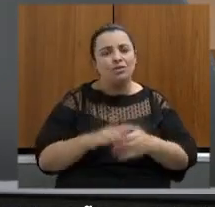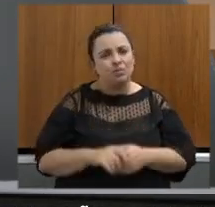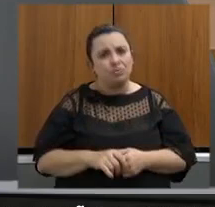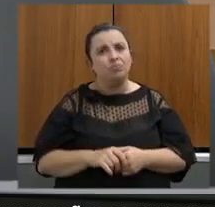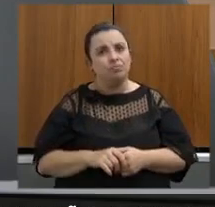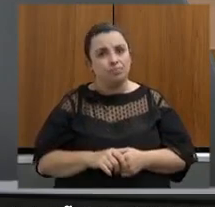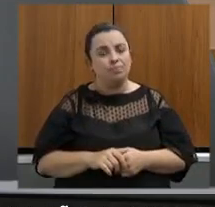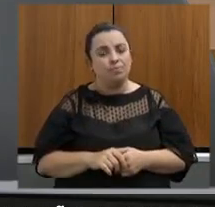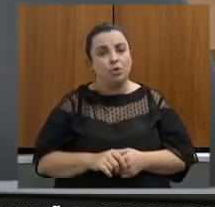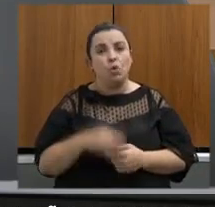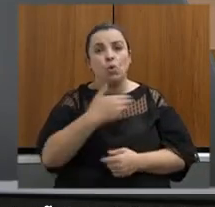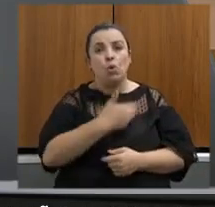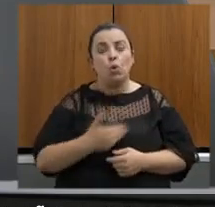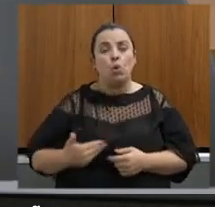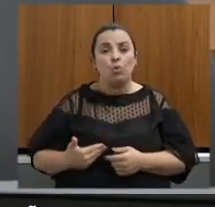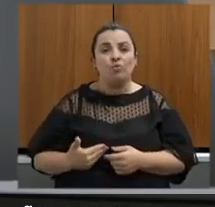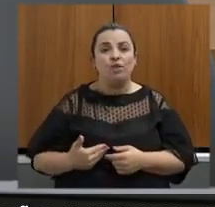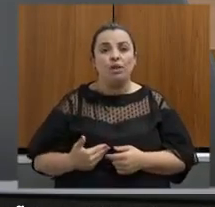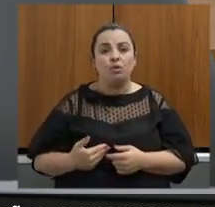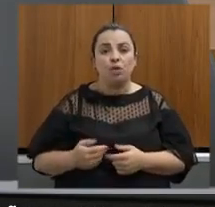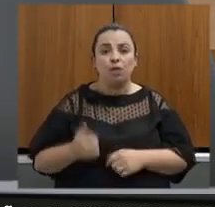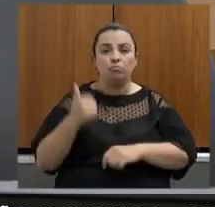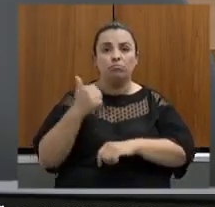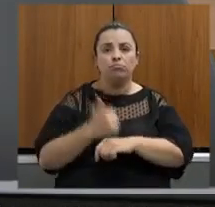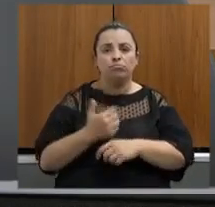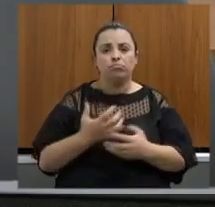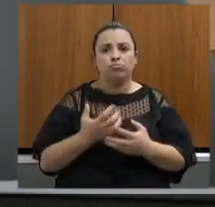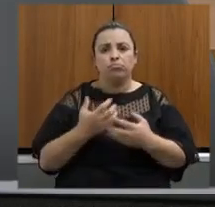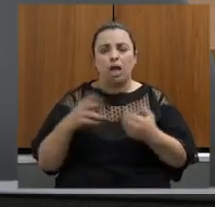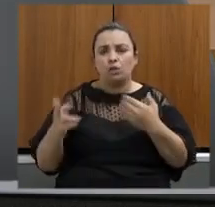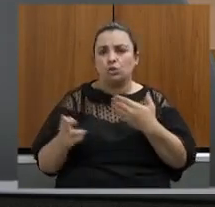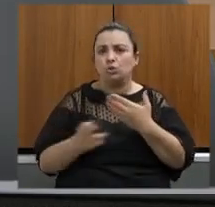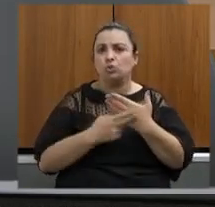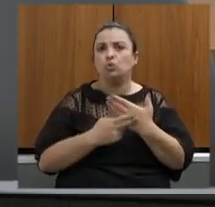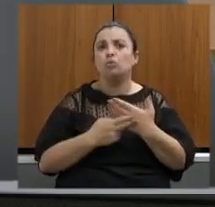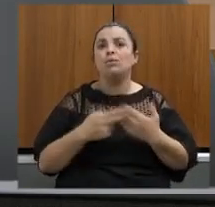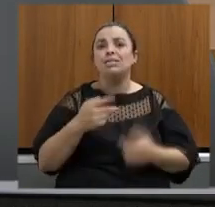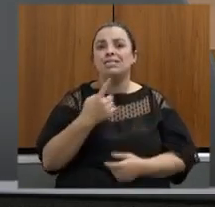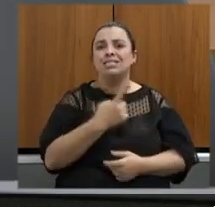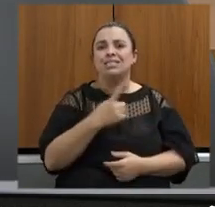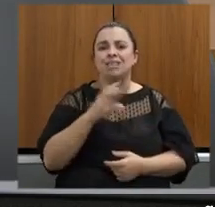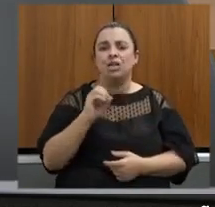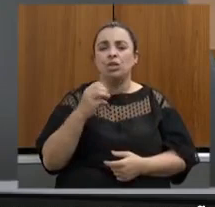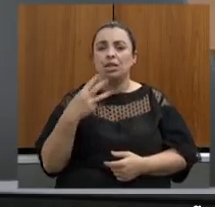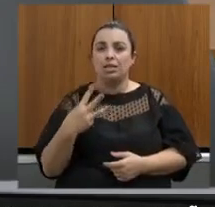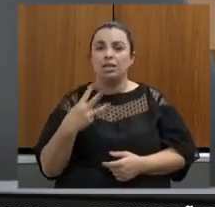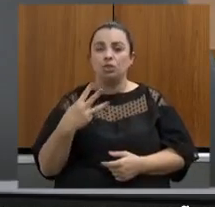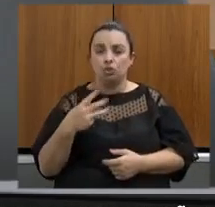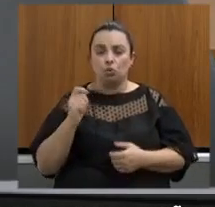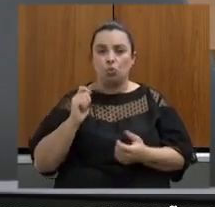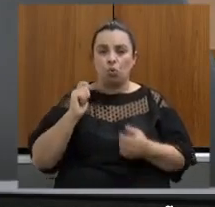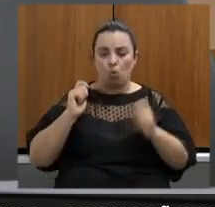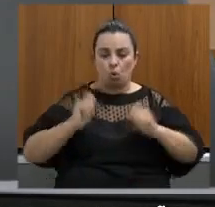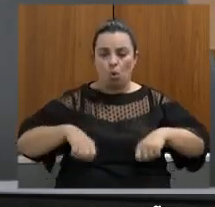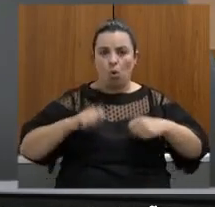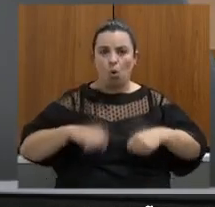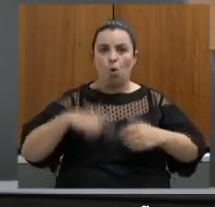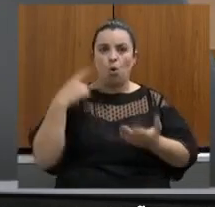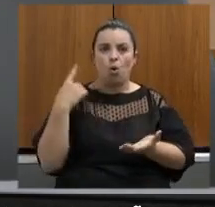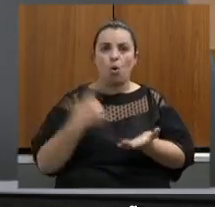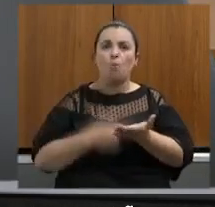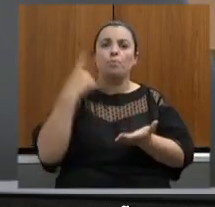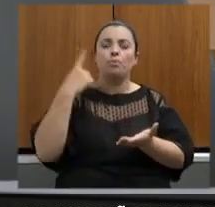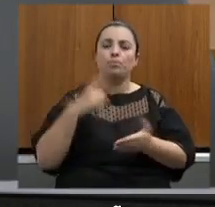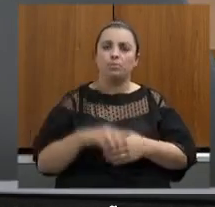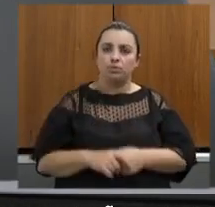com 103 por cento de comprometimento vai fazer o quê gente vai fazer o quê se não fosse